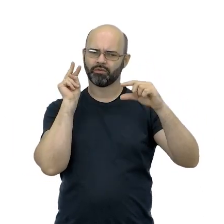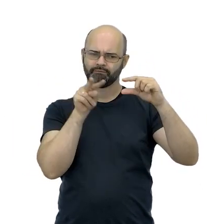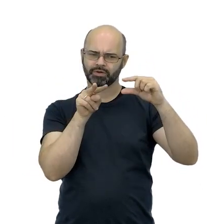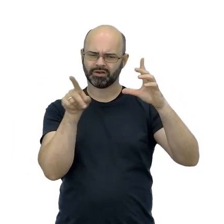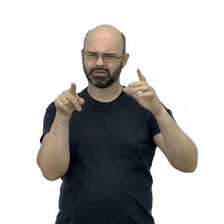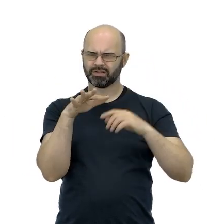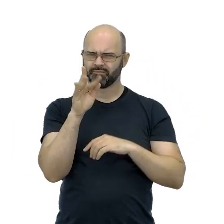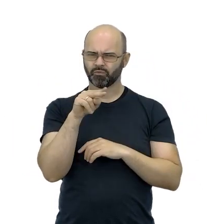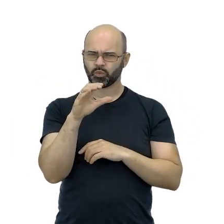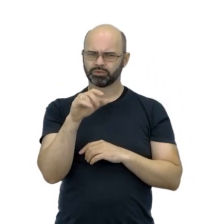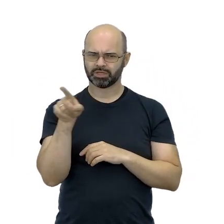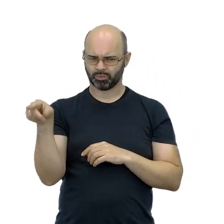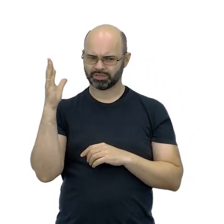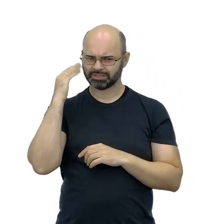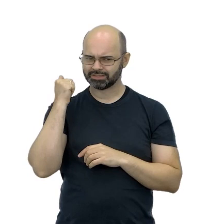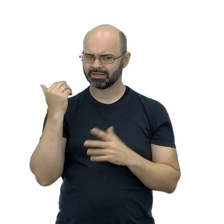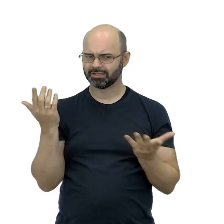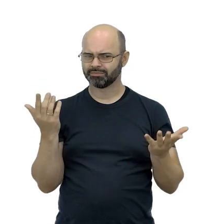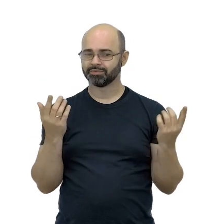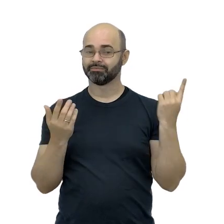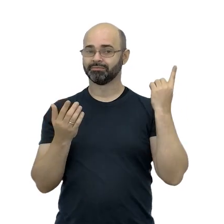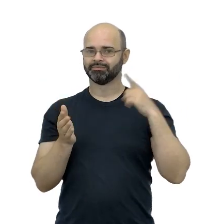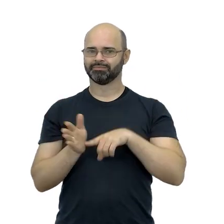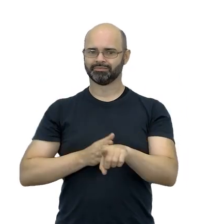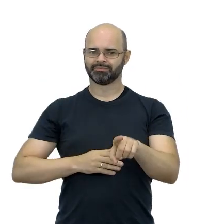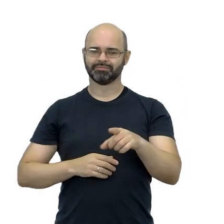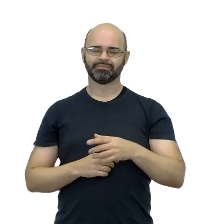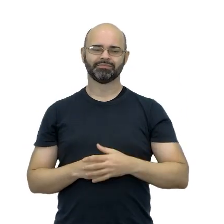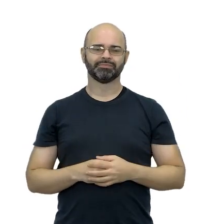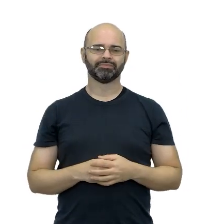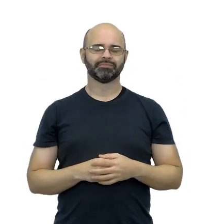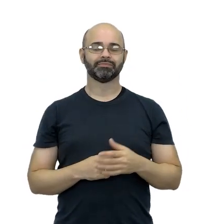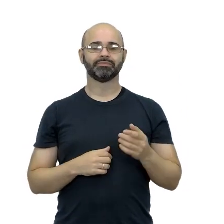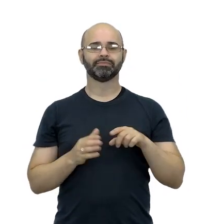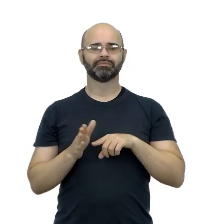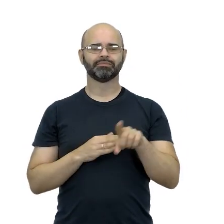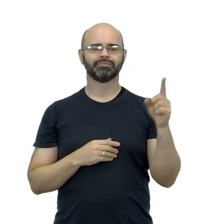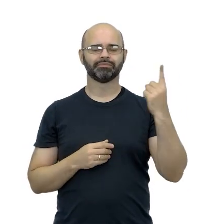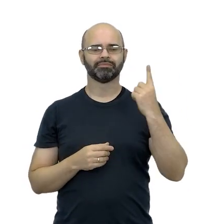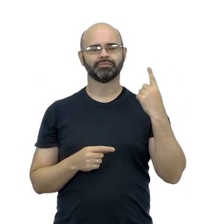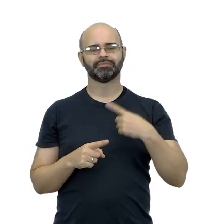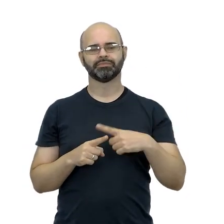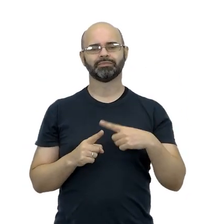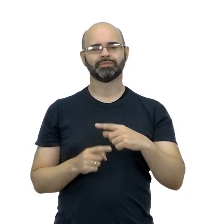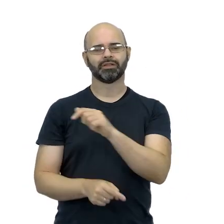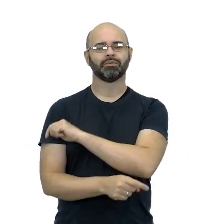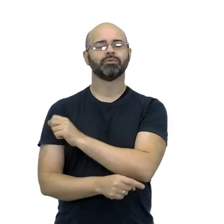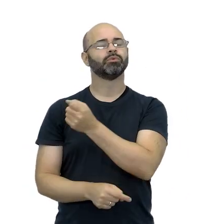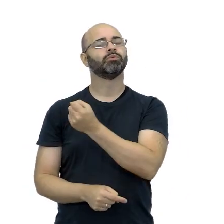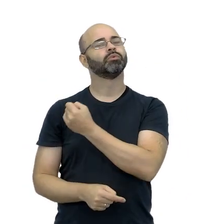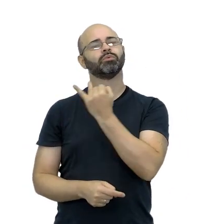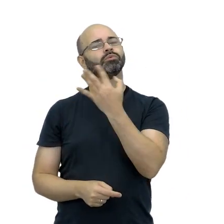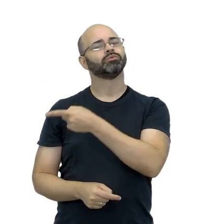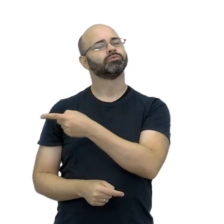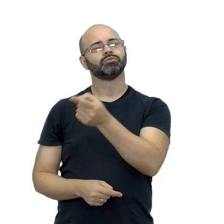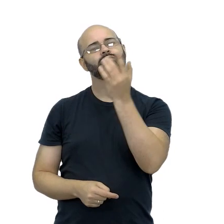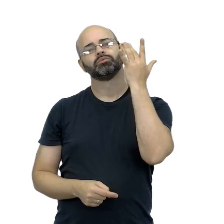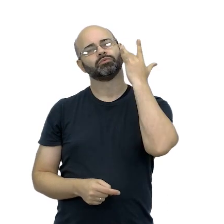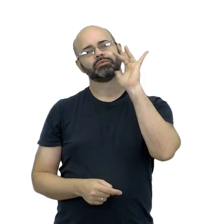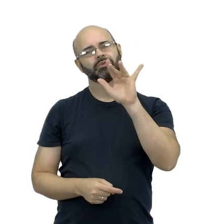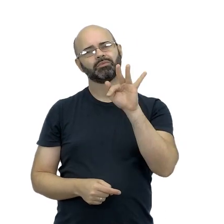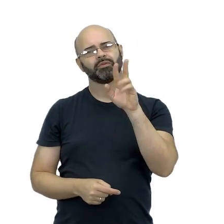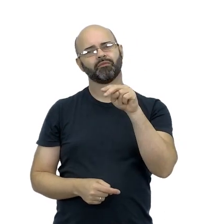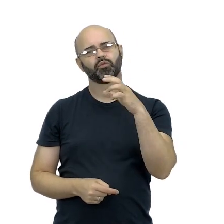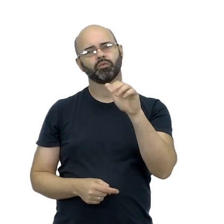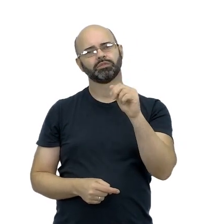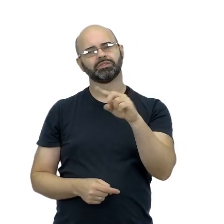uma função? Minha primeira questão, minha primeira pergunta para vocês, porque muitos alunos não vão saber que isso é uma